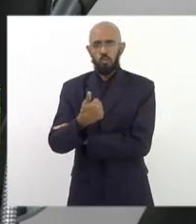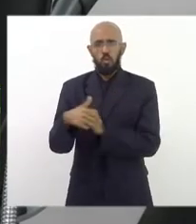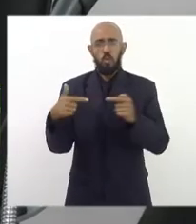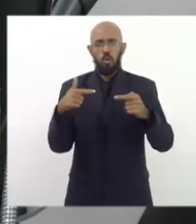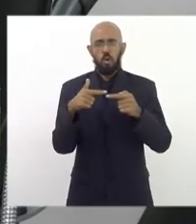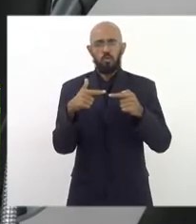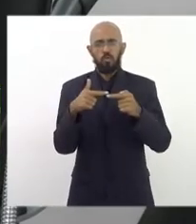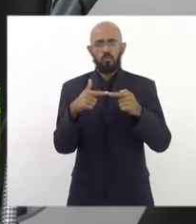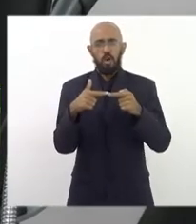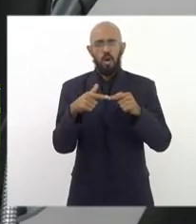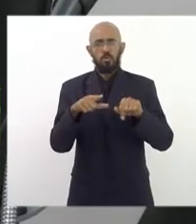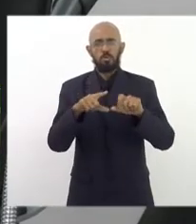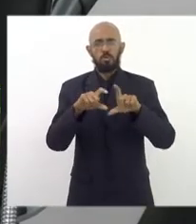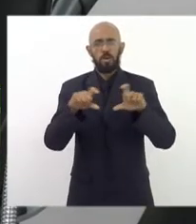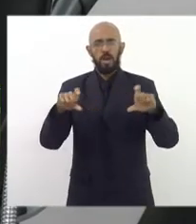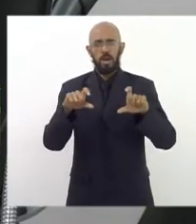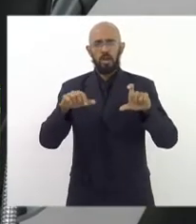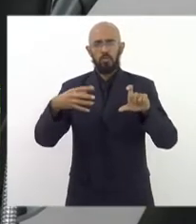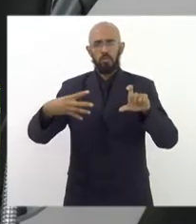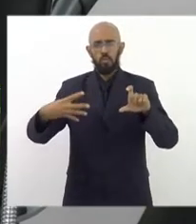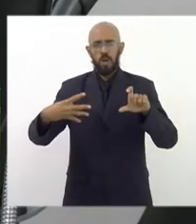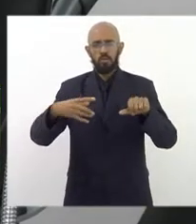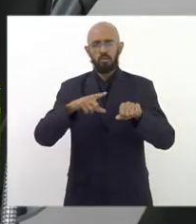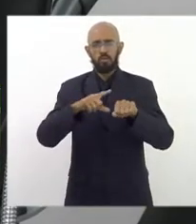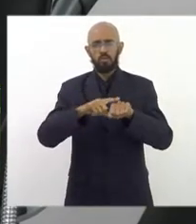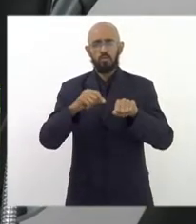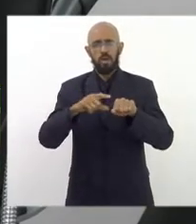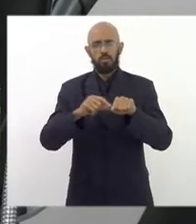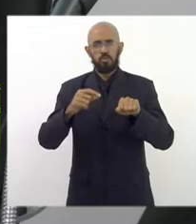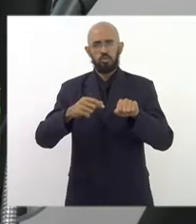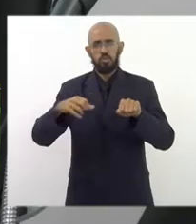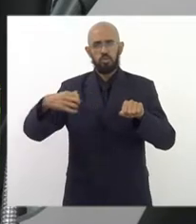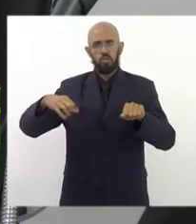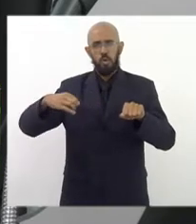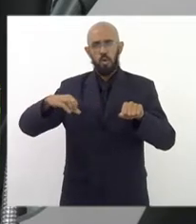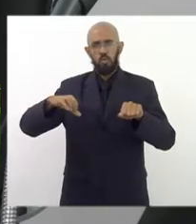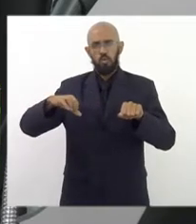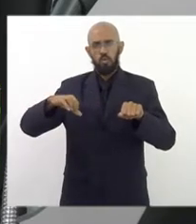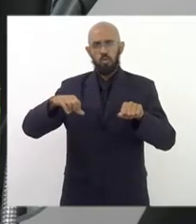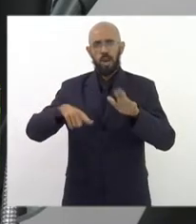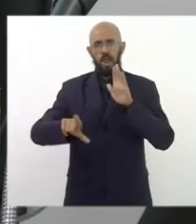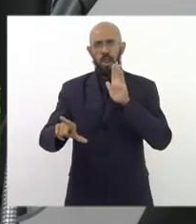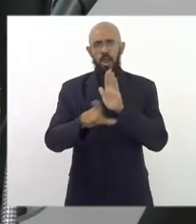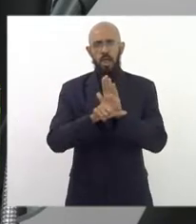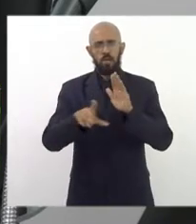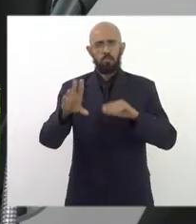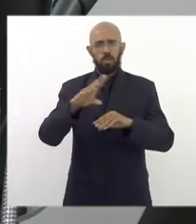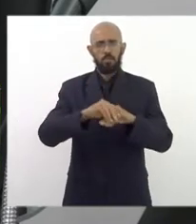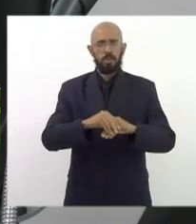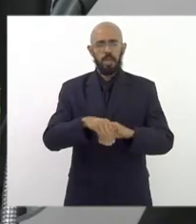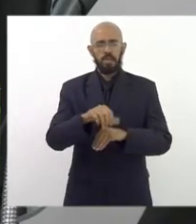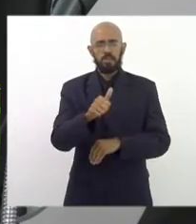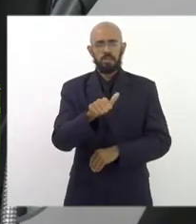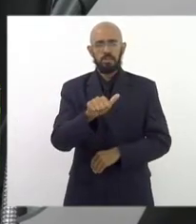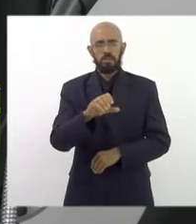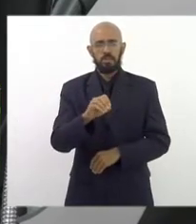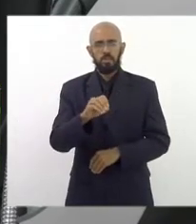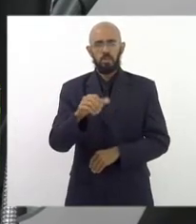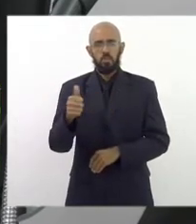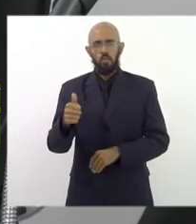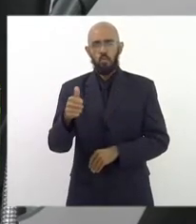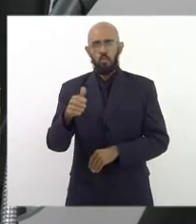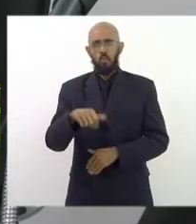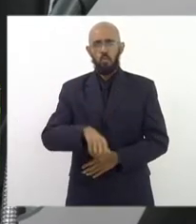parágrafo 4º do artigo 9º da Lei Complementar 101 de